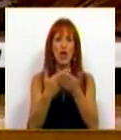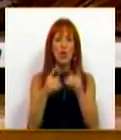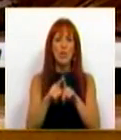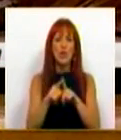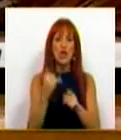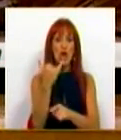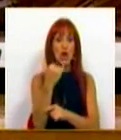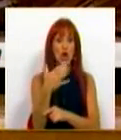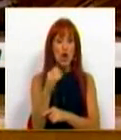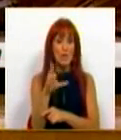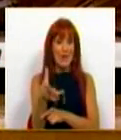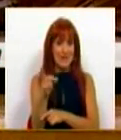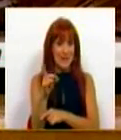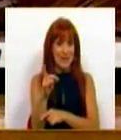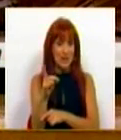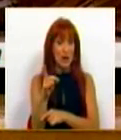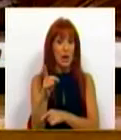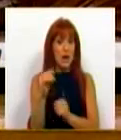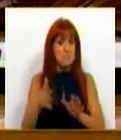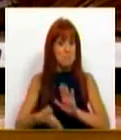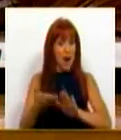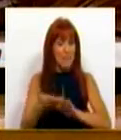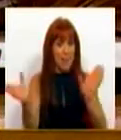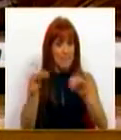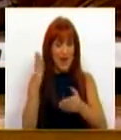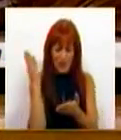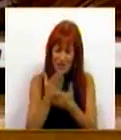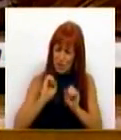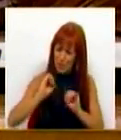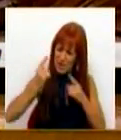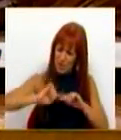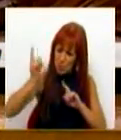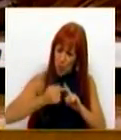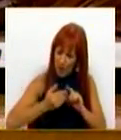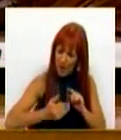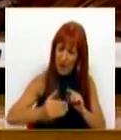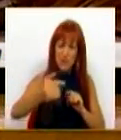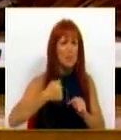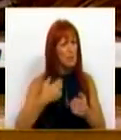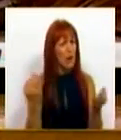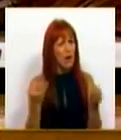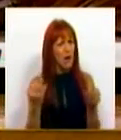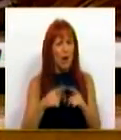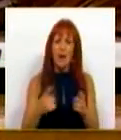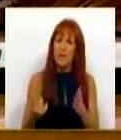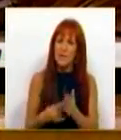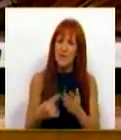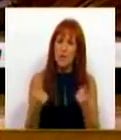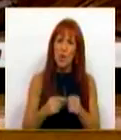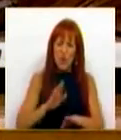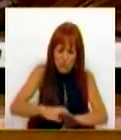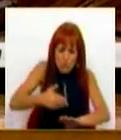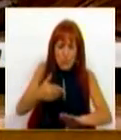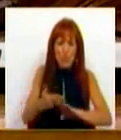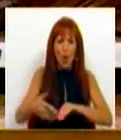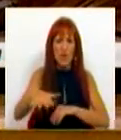em 2016 e da sua aceleração desde o início do ano. Não negamos a necessidade de